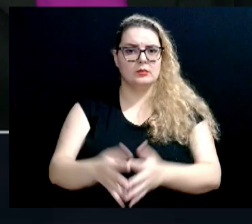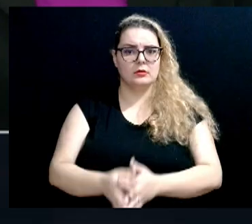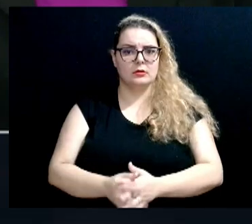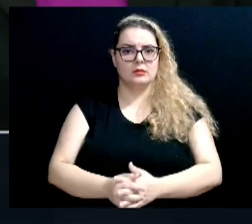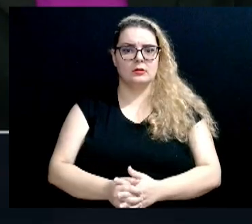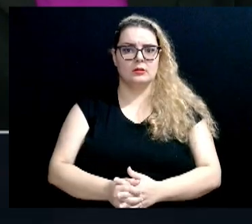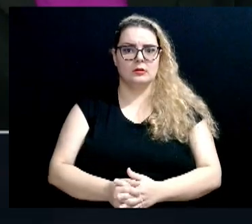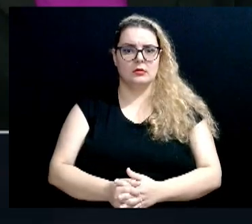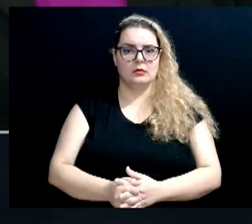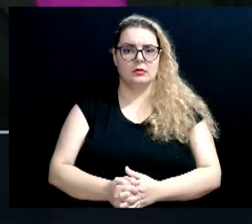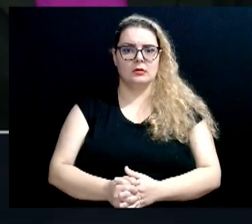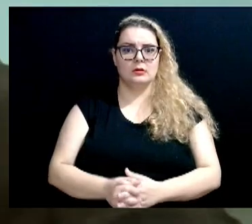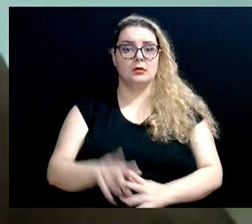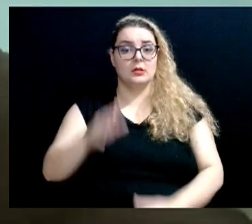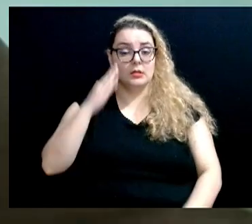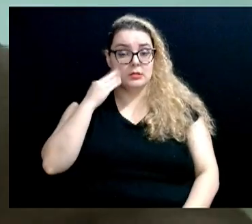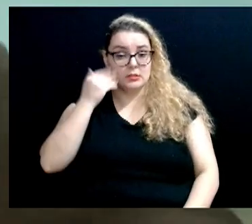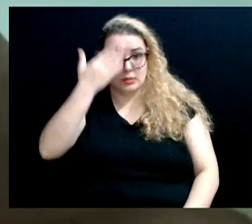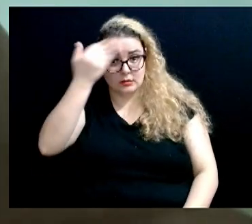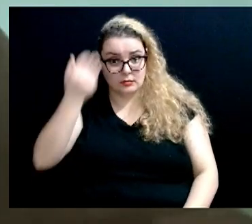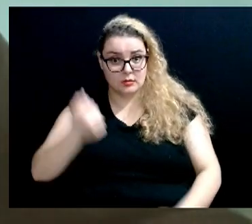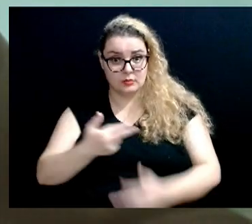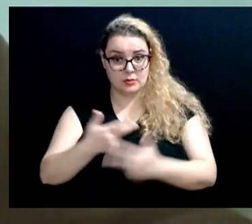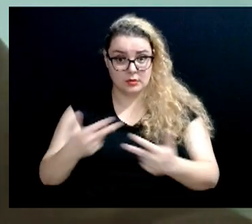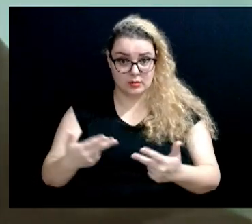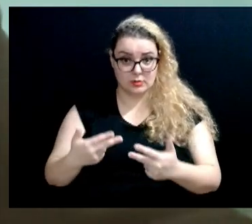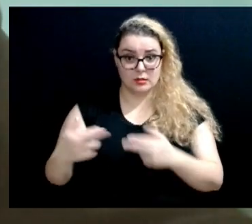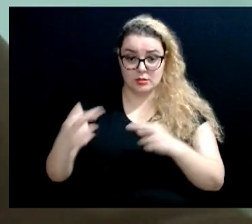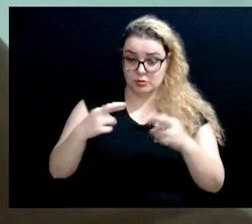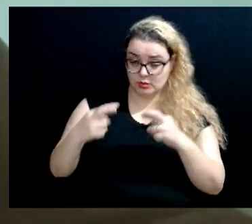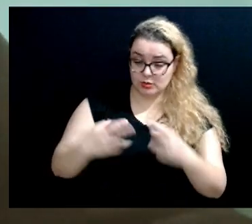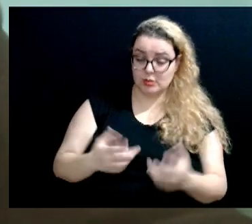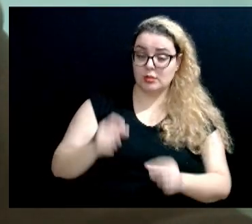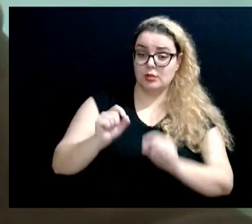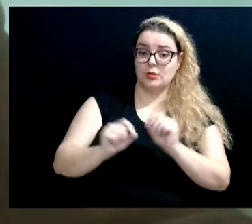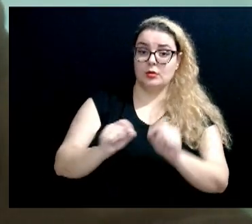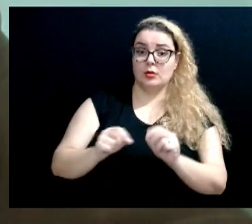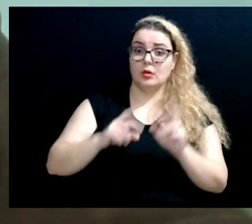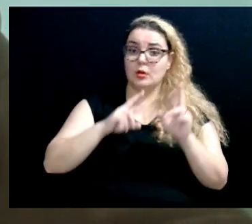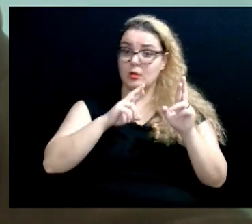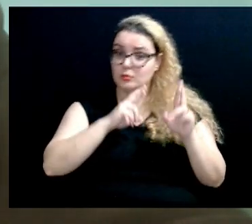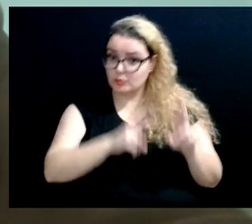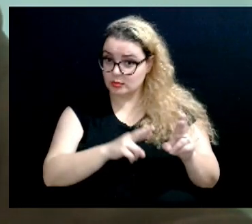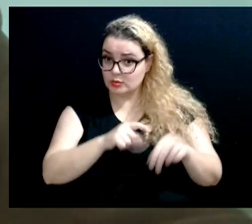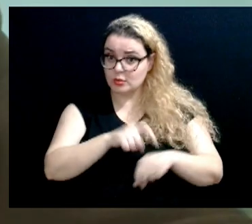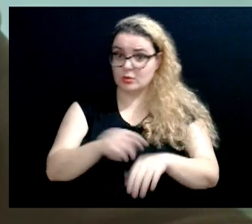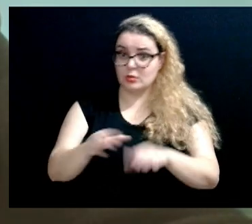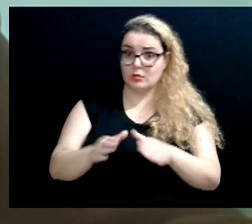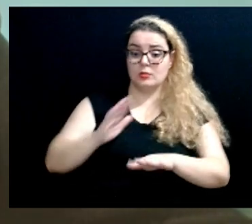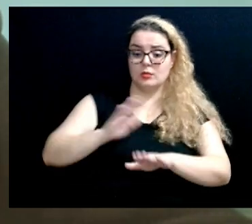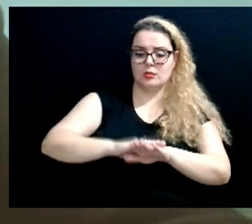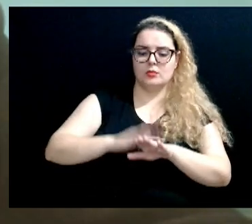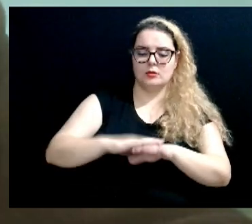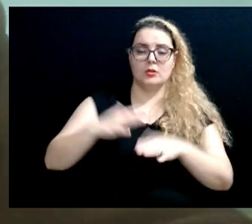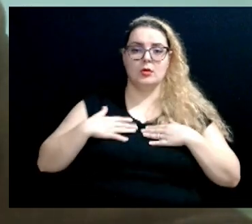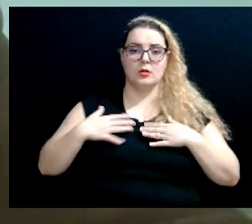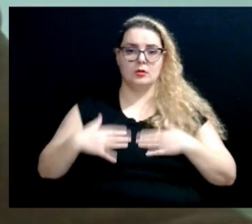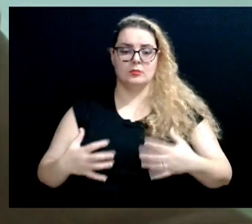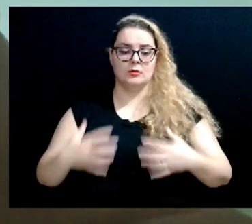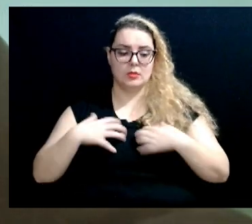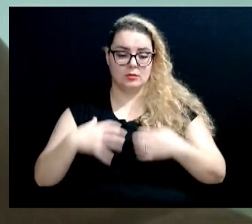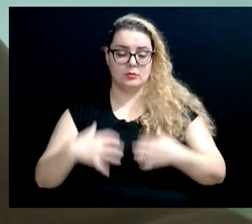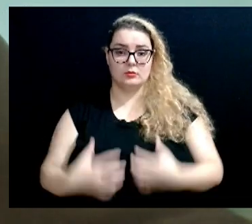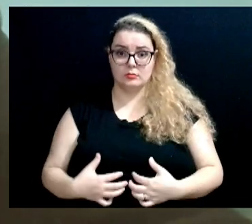Sabe, Rubi, aqui uma das coisas que a gente leva em conta é que o sono ele é um momento de funcionamento do organismo para o próprio